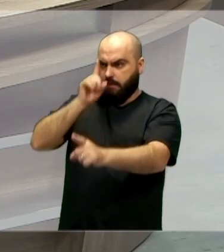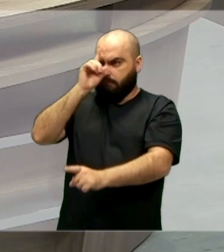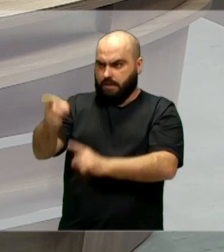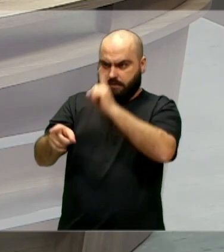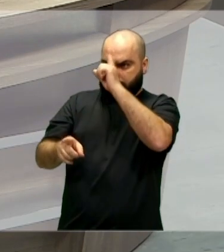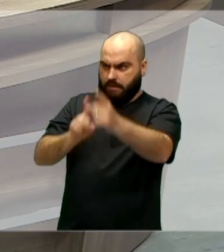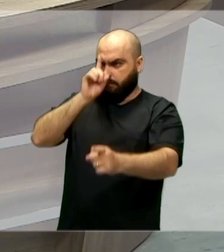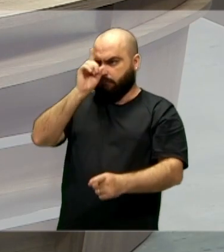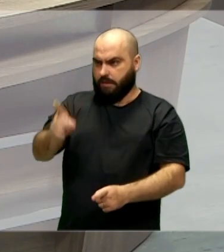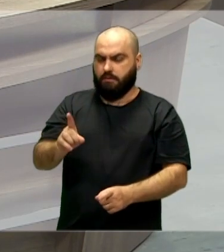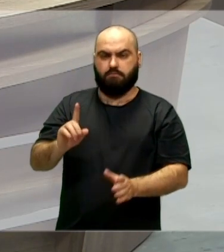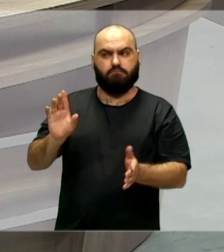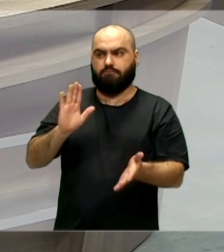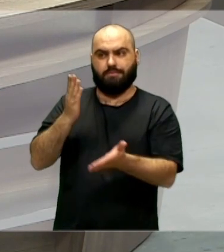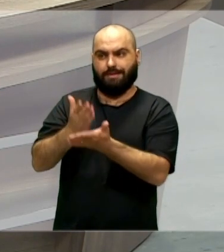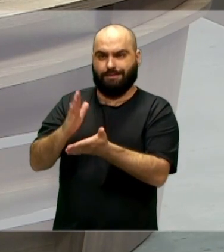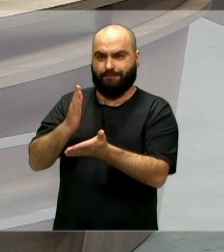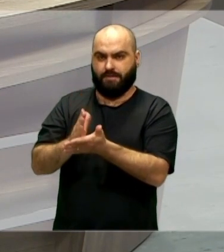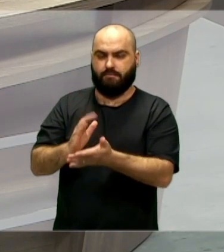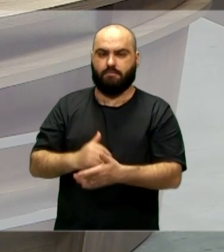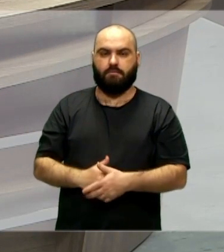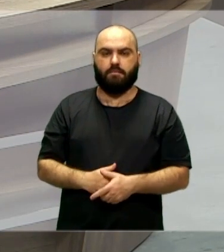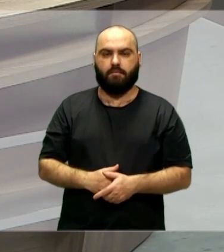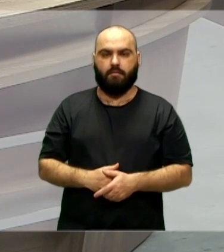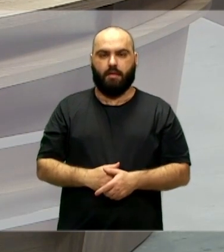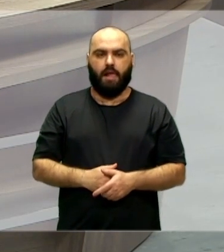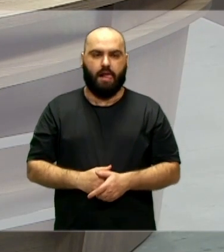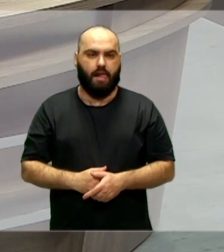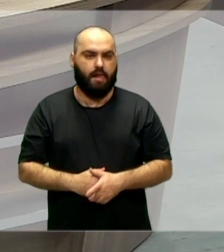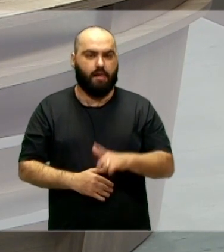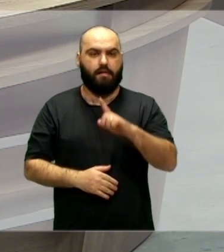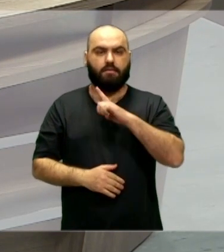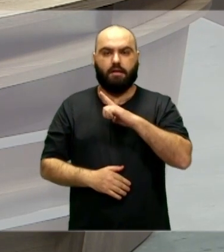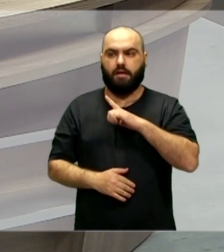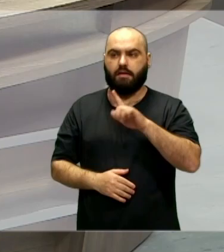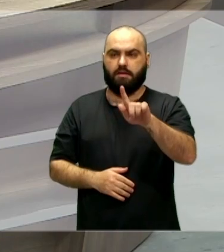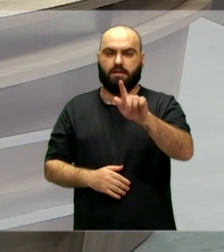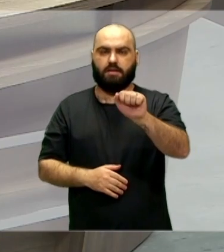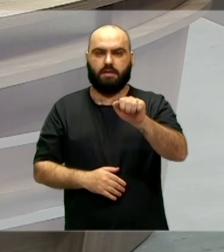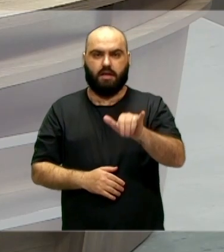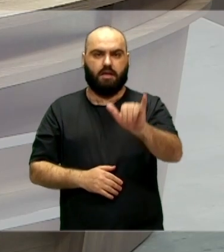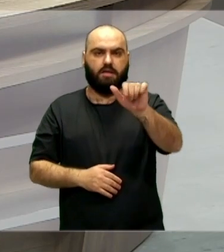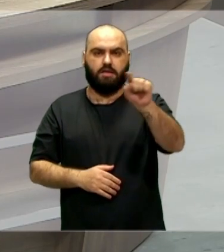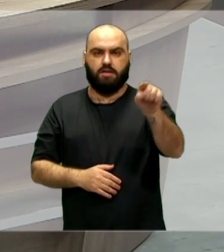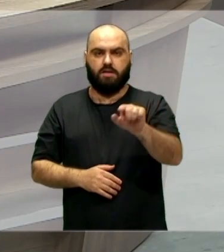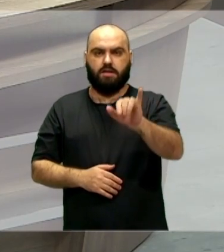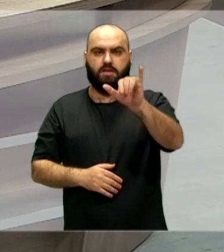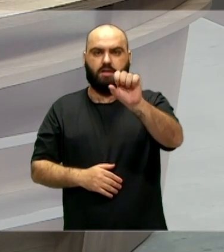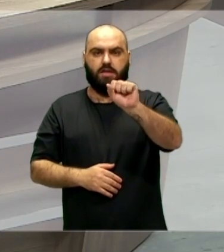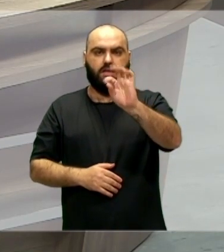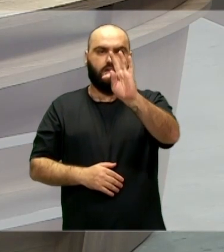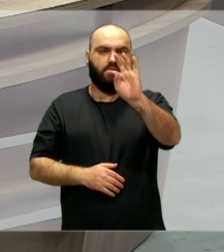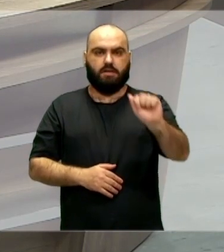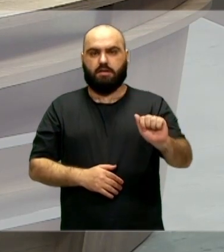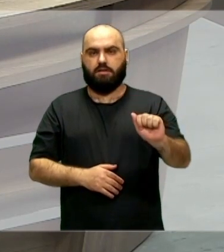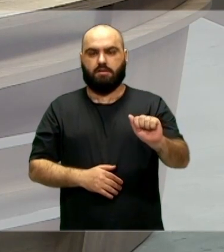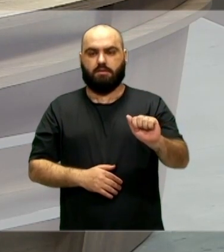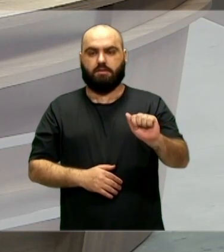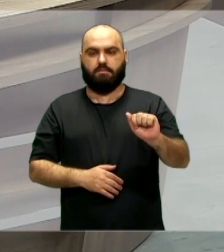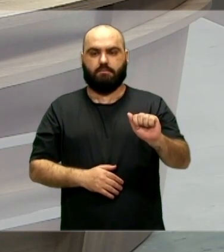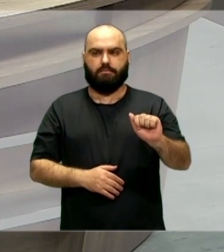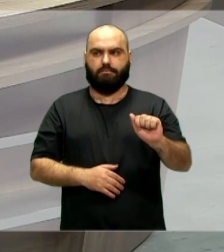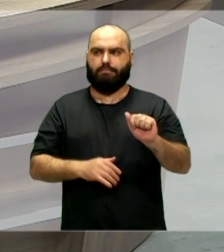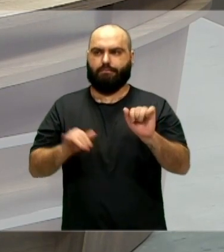acham assim, não, tem aí os gaysista, agora todo mundo vai ter que ser trans, vai fazer cirurgia em todo mundo, sei o quê, um monte